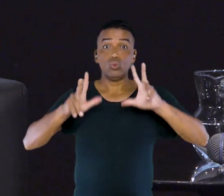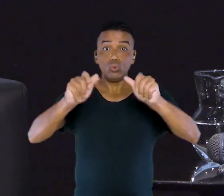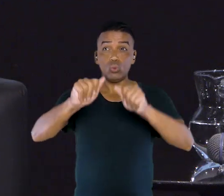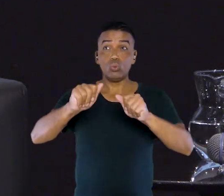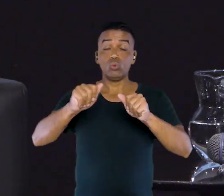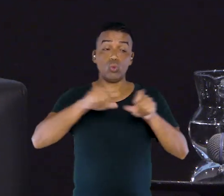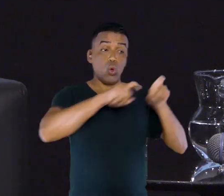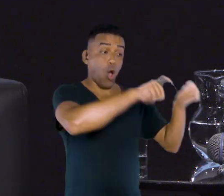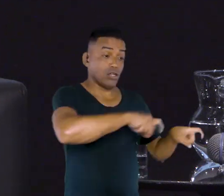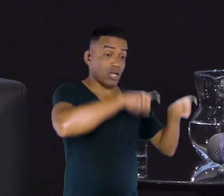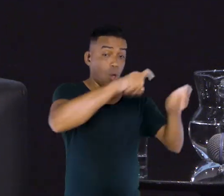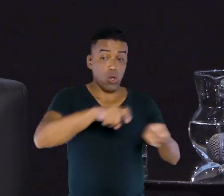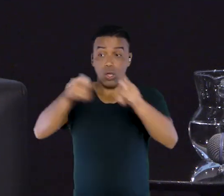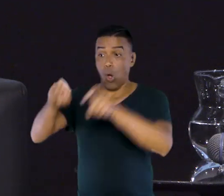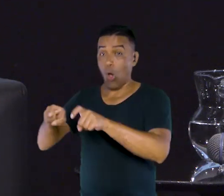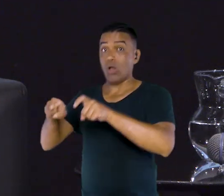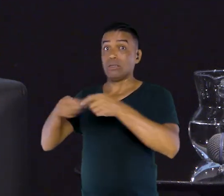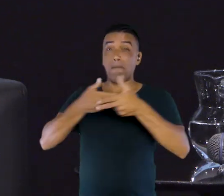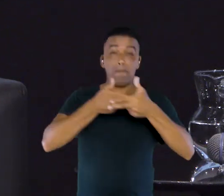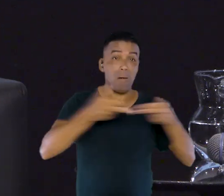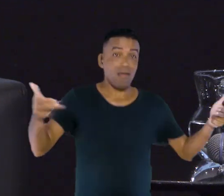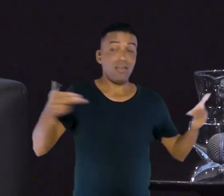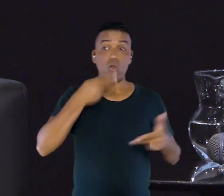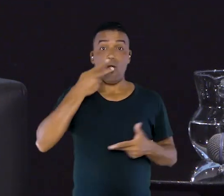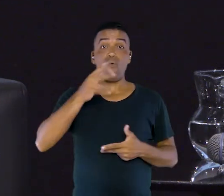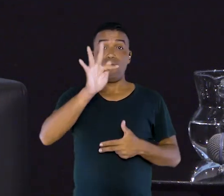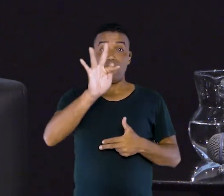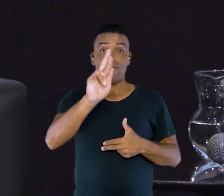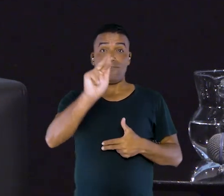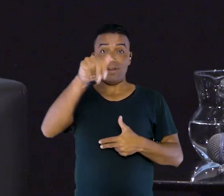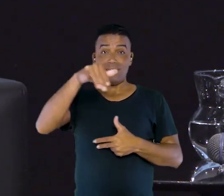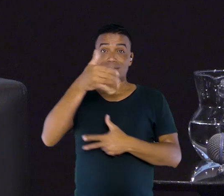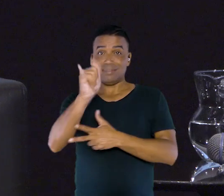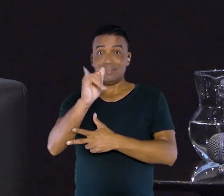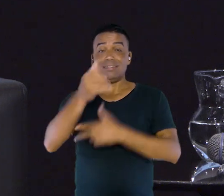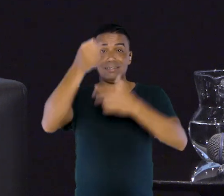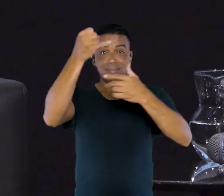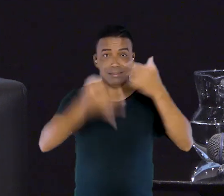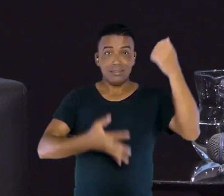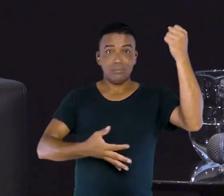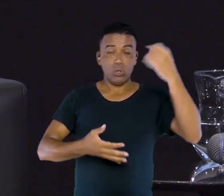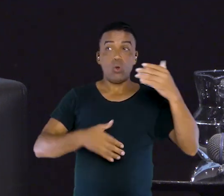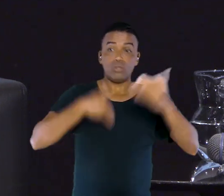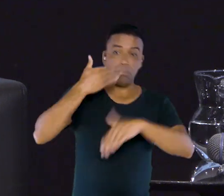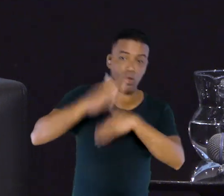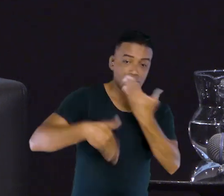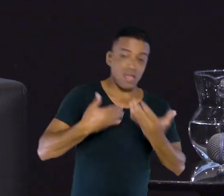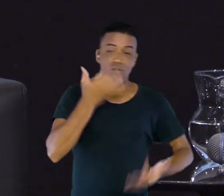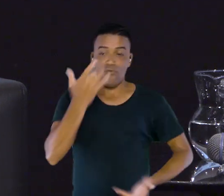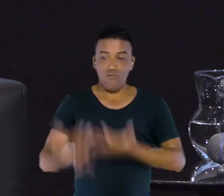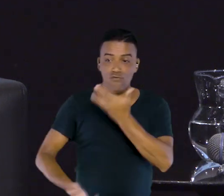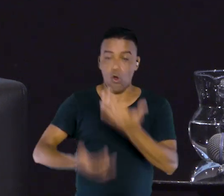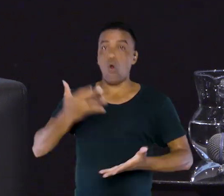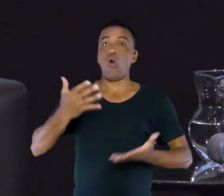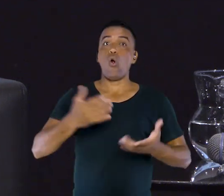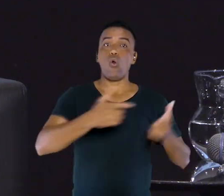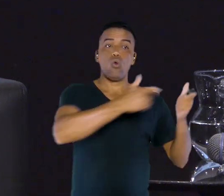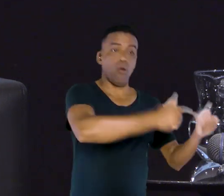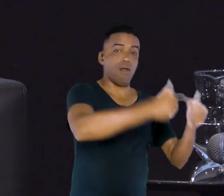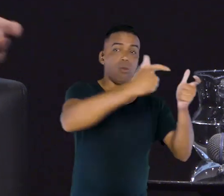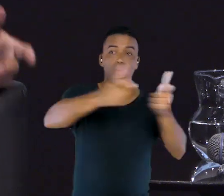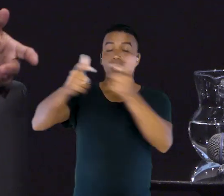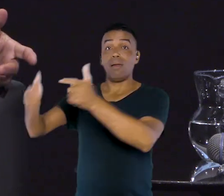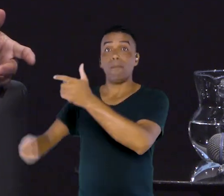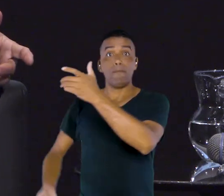mundo tivesse mais de uma roça funcionando ao mesmo tempo, como a Fran está falando aqui, a gente tem um processo, através do uso do fogo e do manejo,